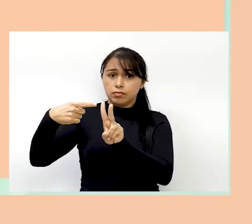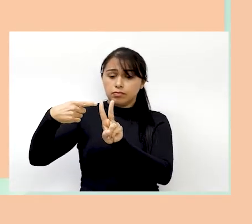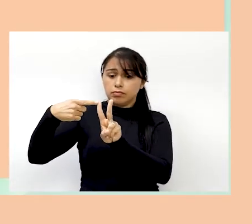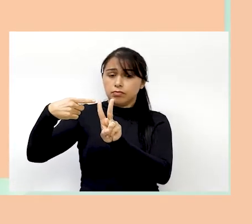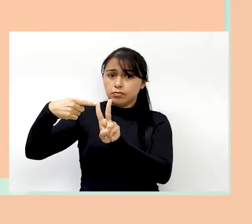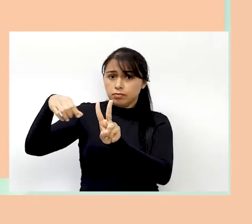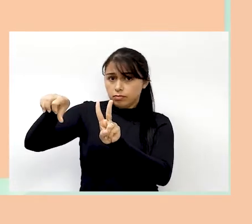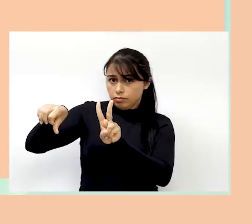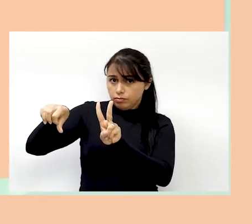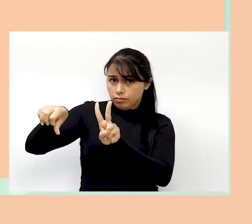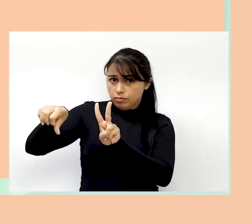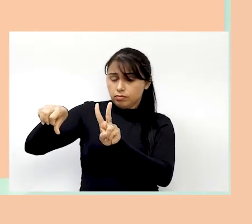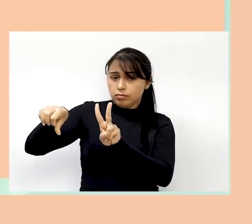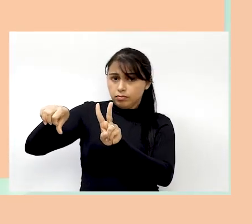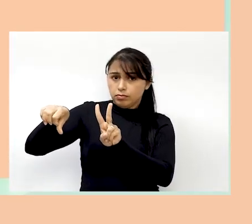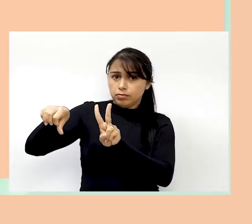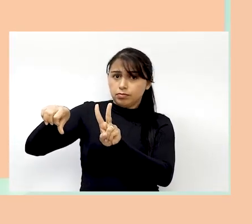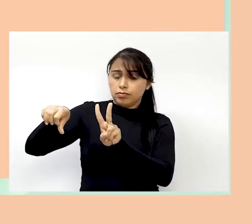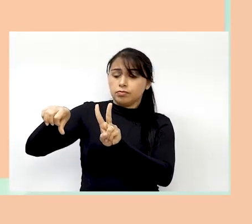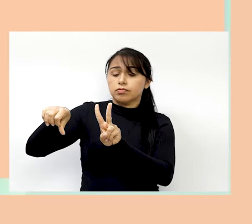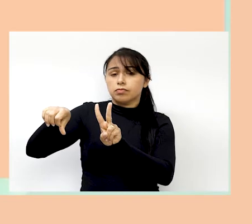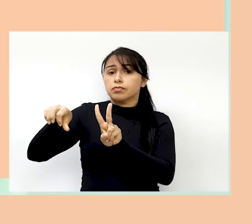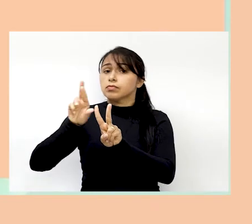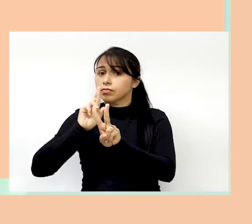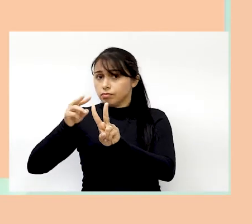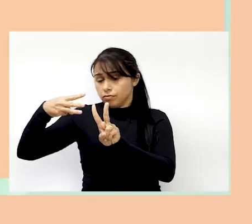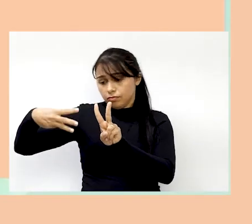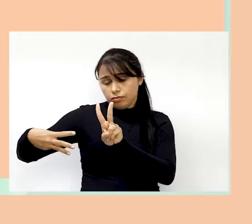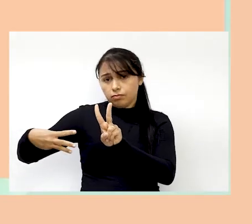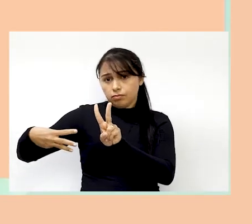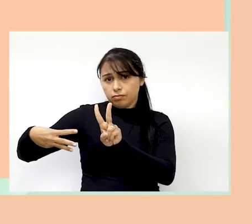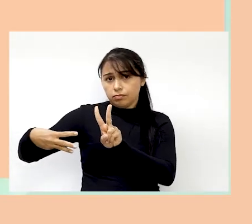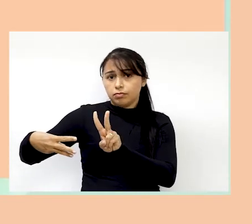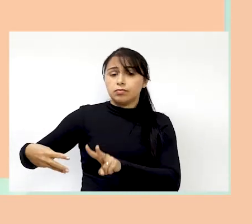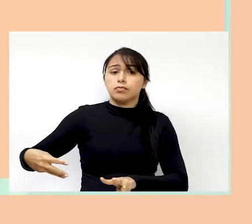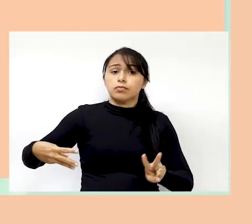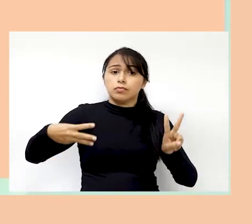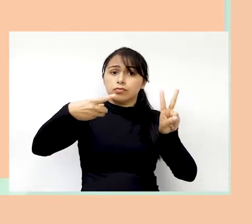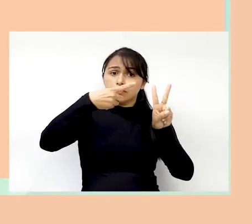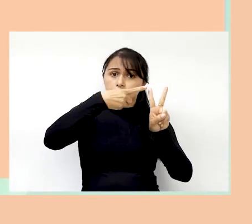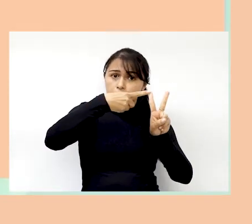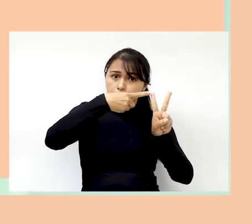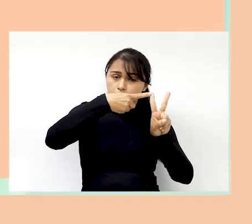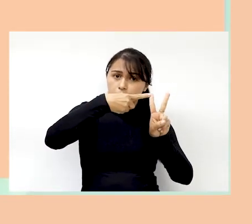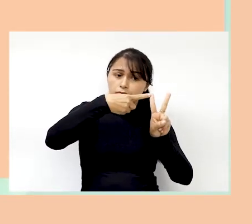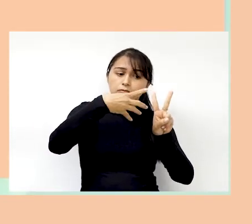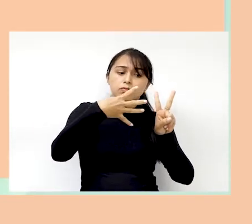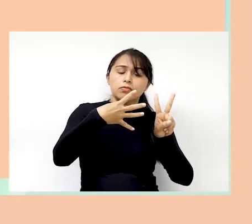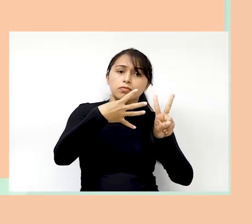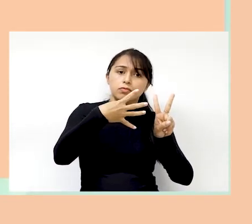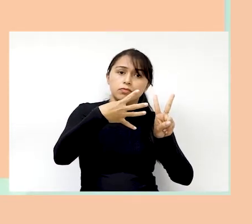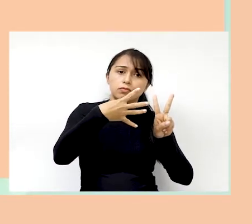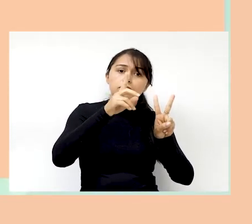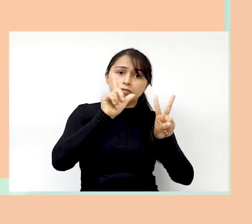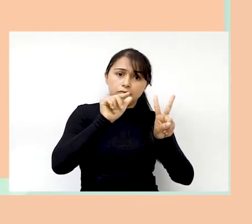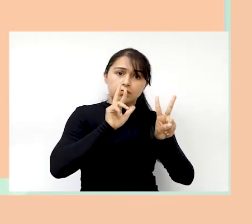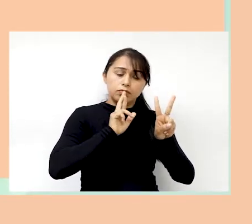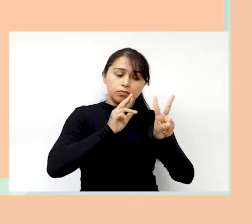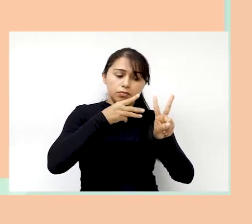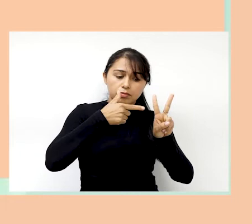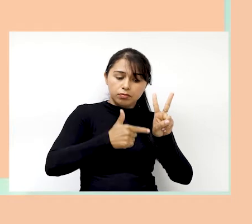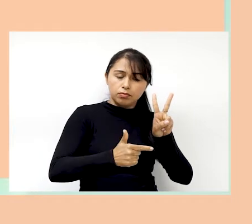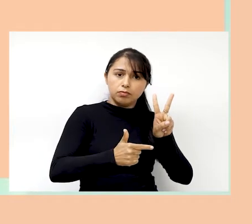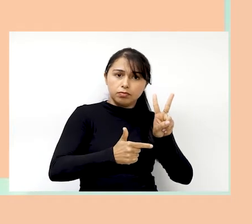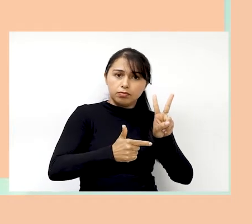de 9, sempre pegando raízes exatas aí, né? Que é 3, e entre a raiz de 4,